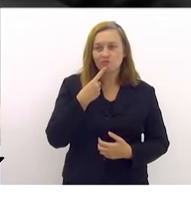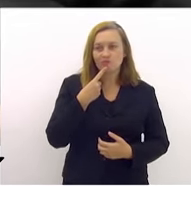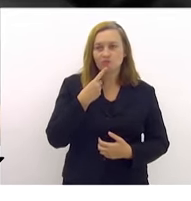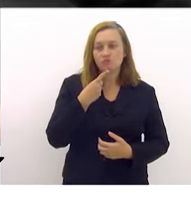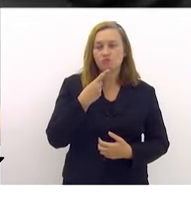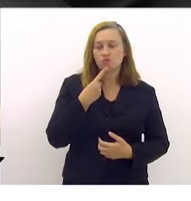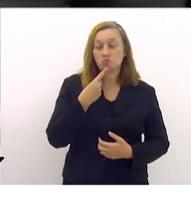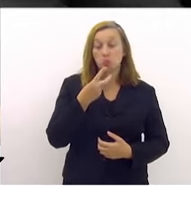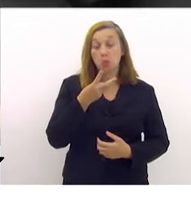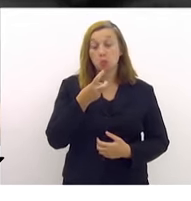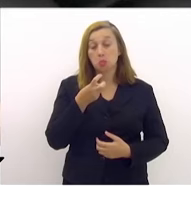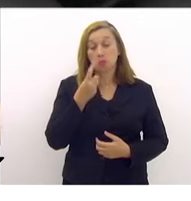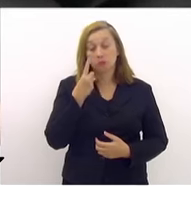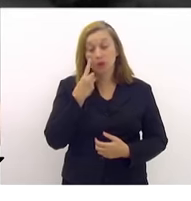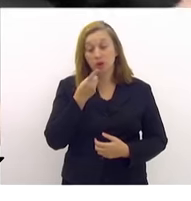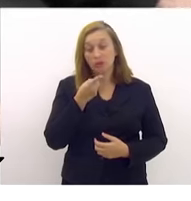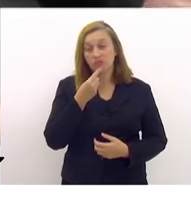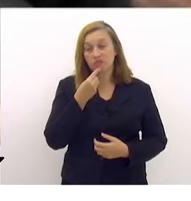olha só,